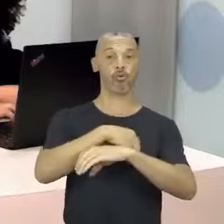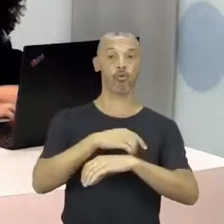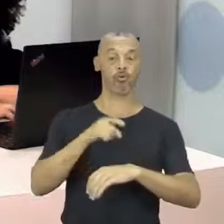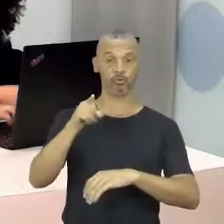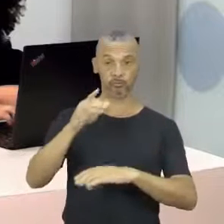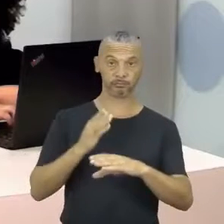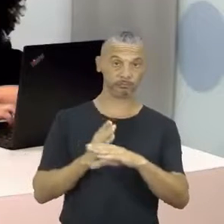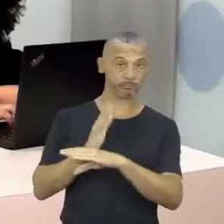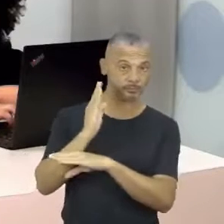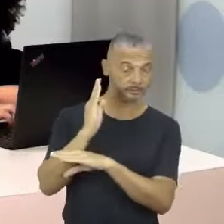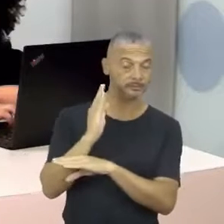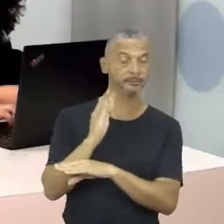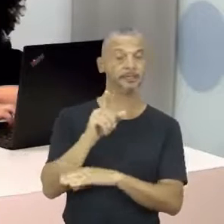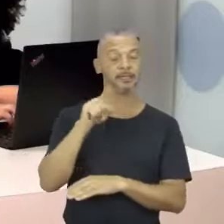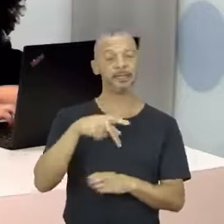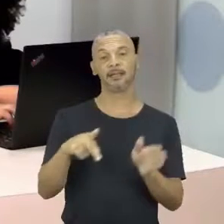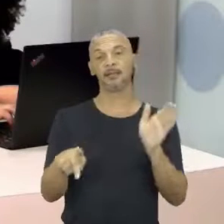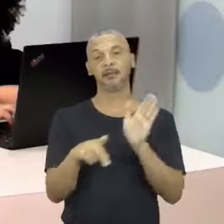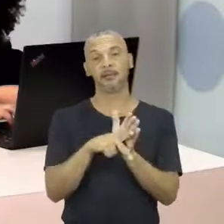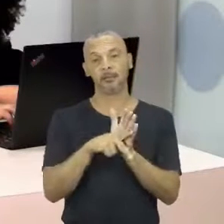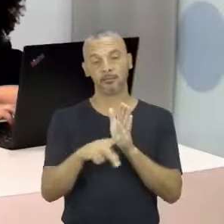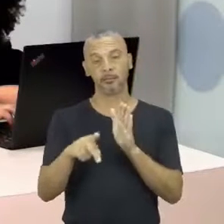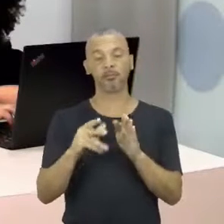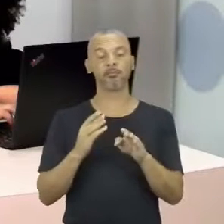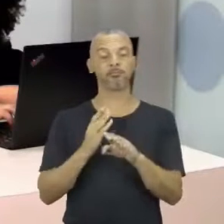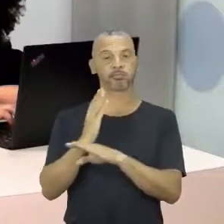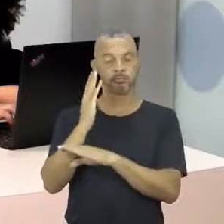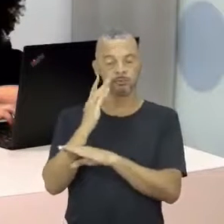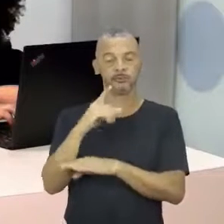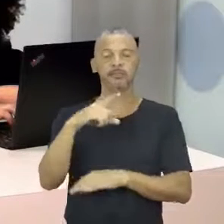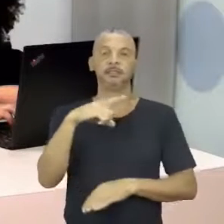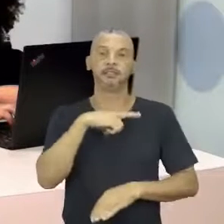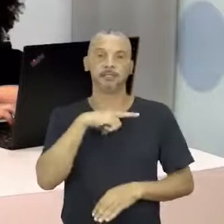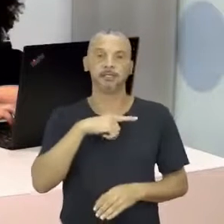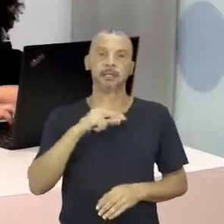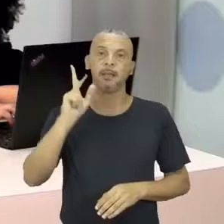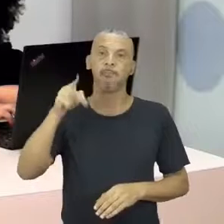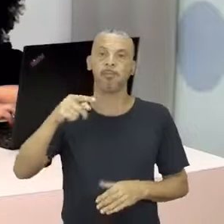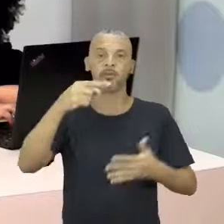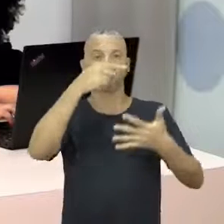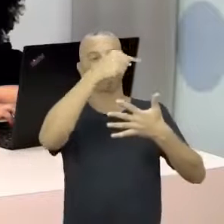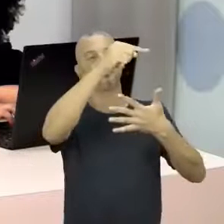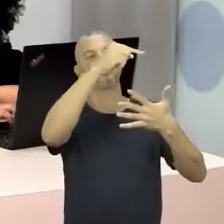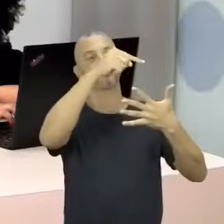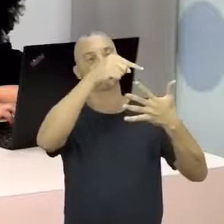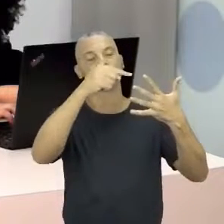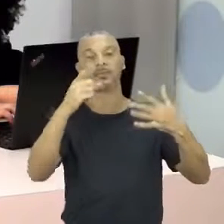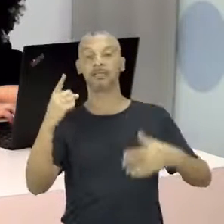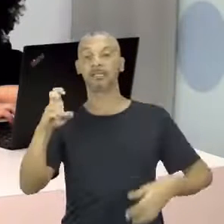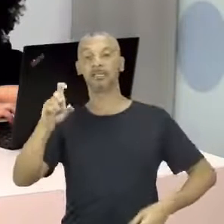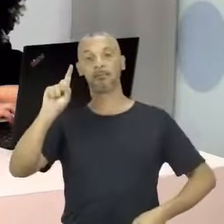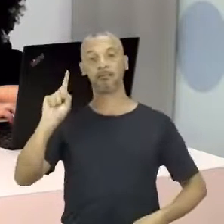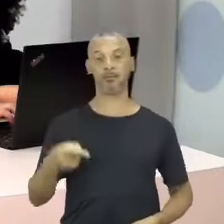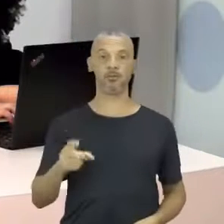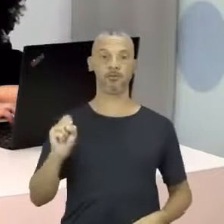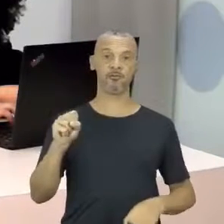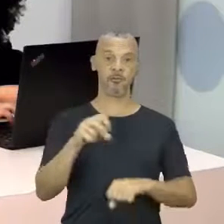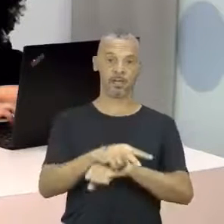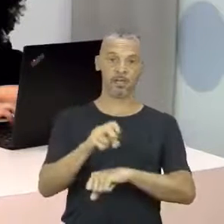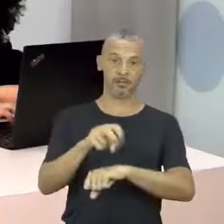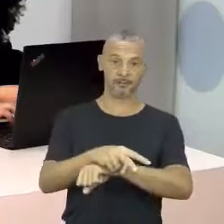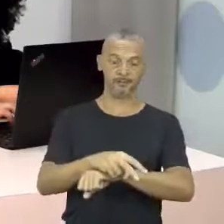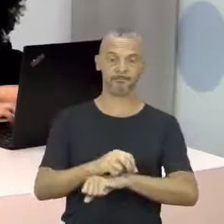para cargos é exclusivamente para o cargo, e aí aquela pontuação você vai concorrer com as 15 mil vagas, tá? Agora a gente está